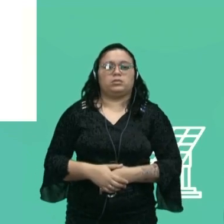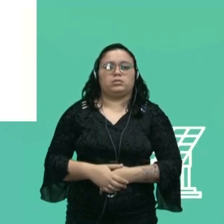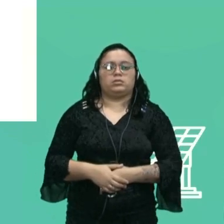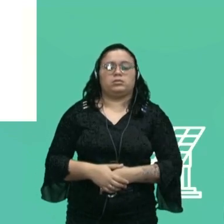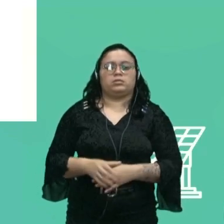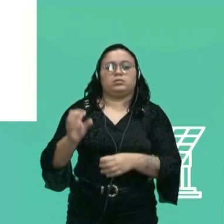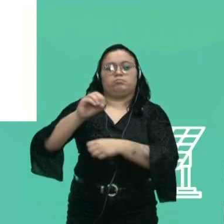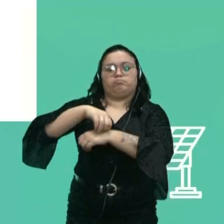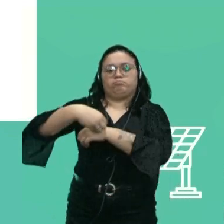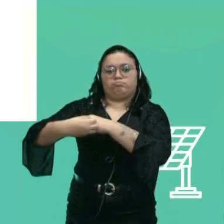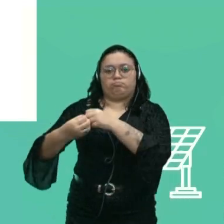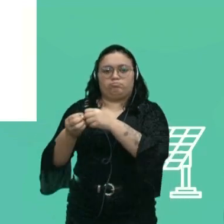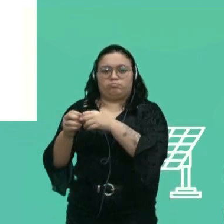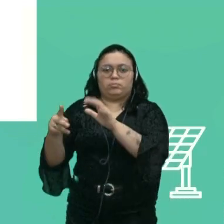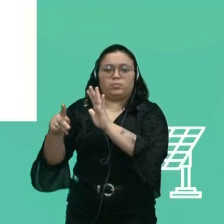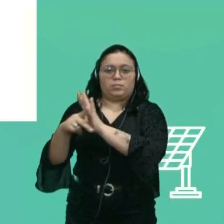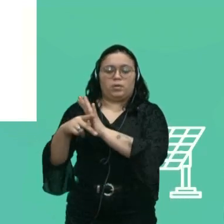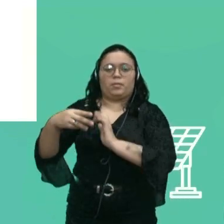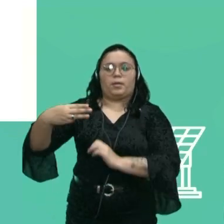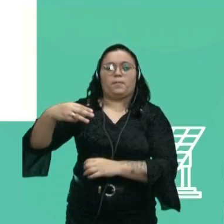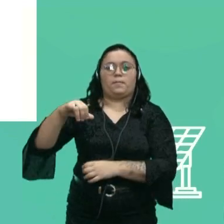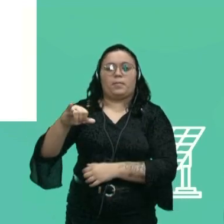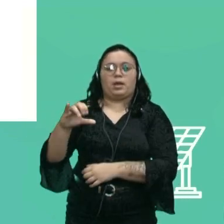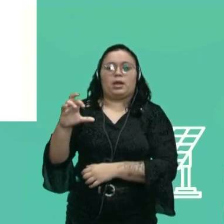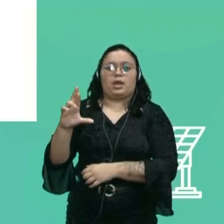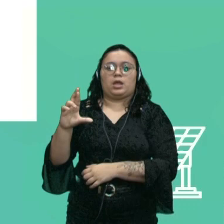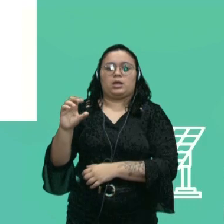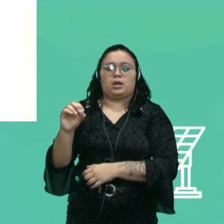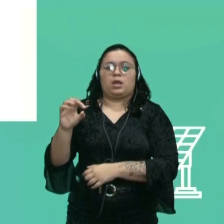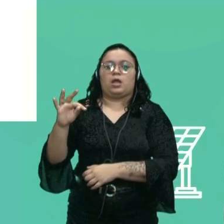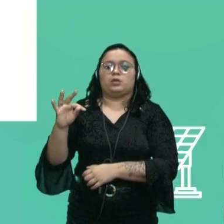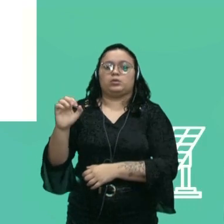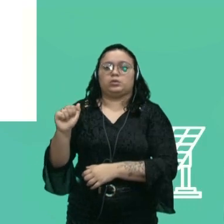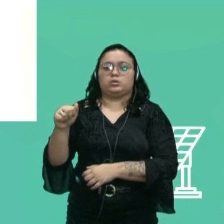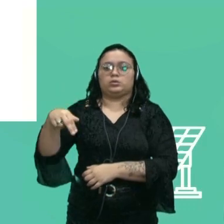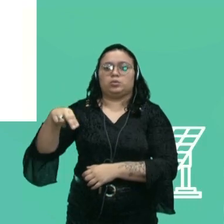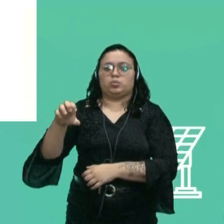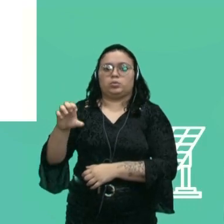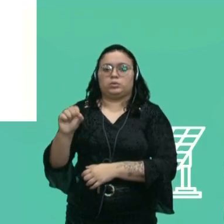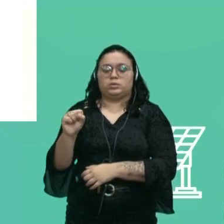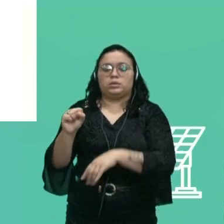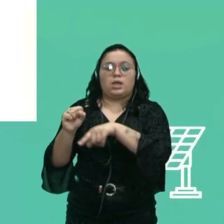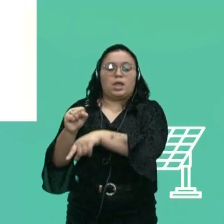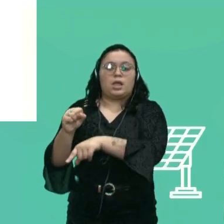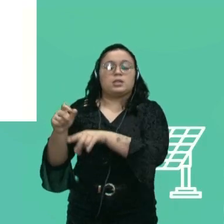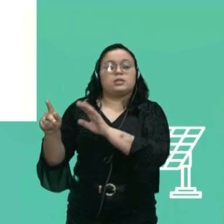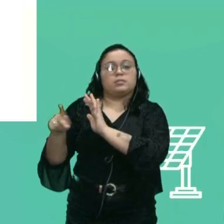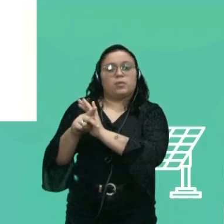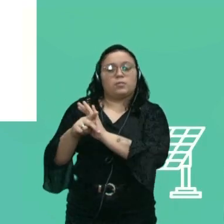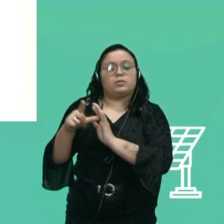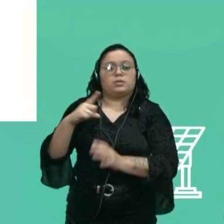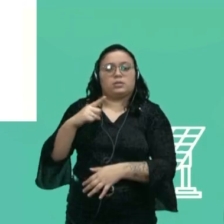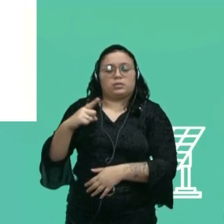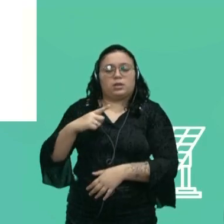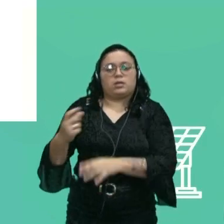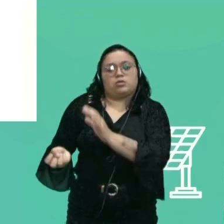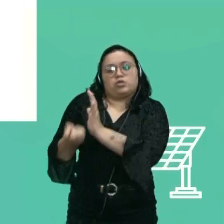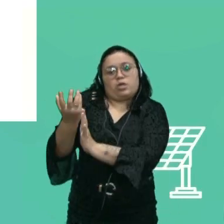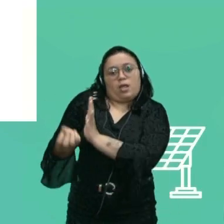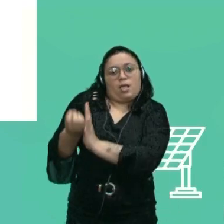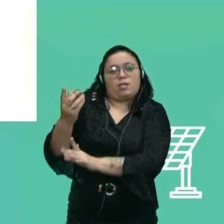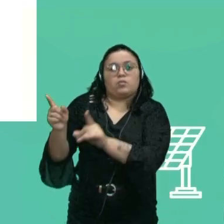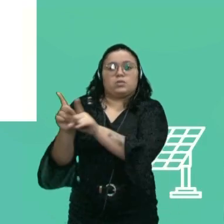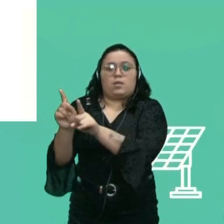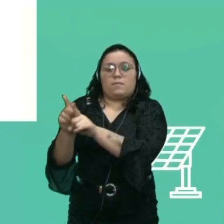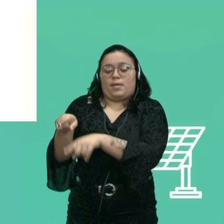né, do processo de reforma, e no cátodo é gerado hidrogênio verde. Já na